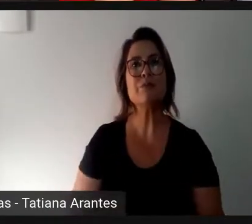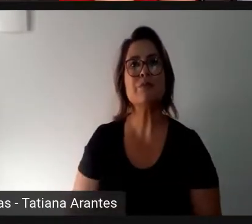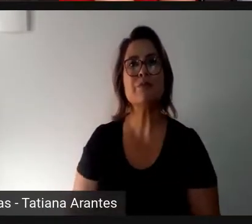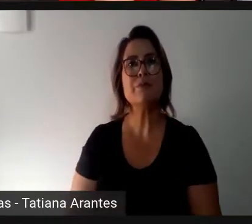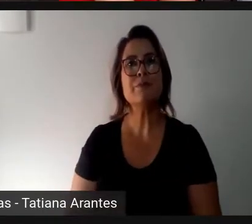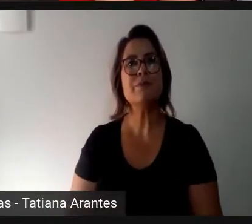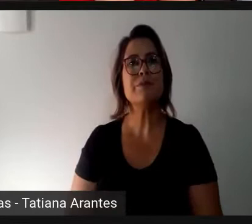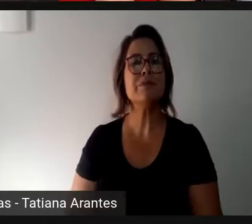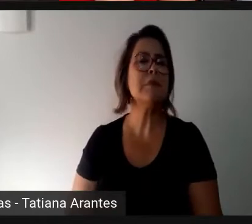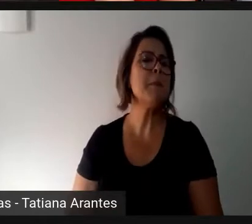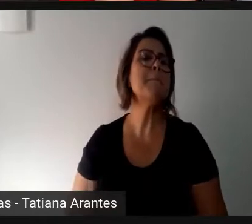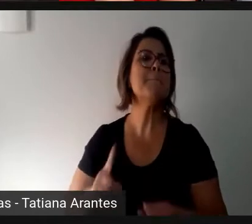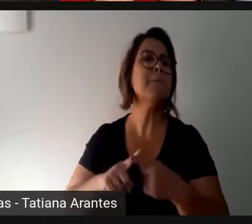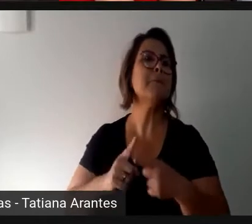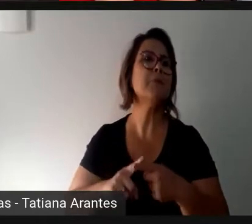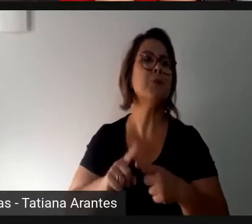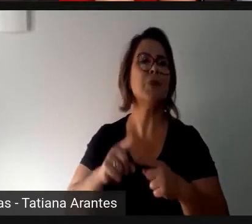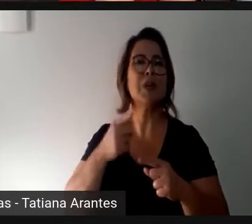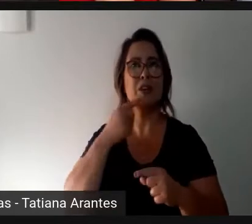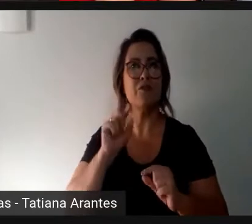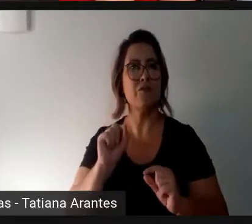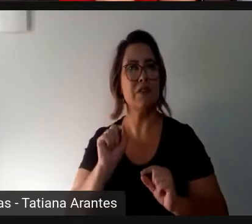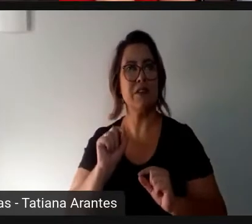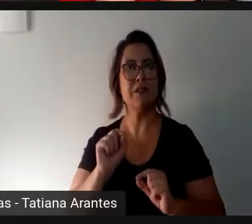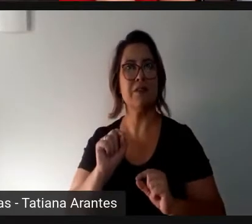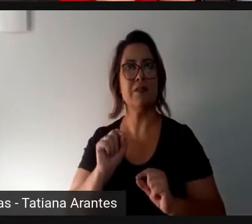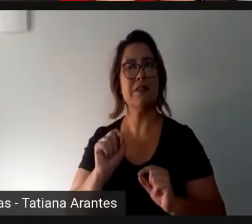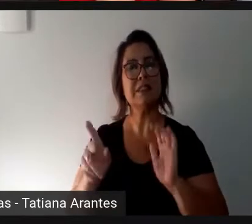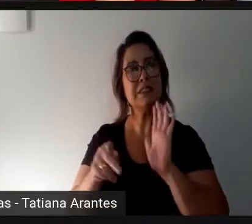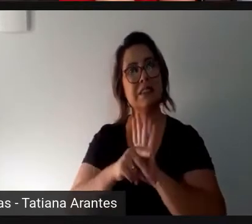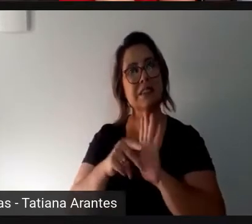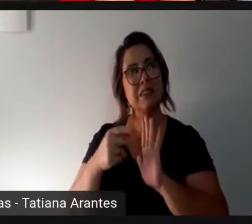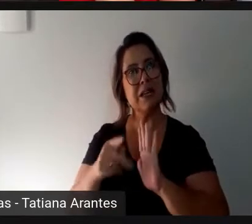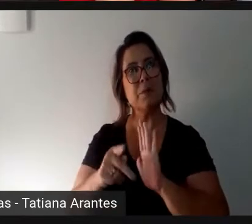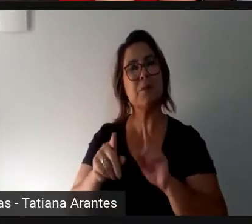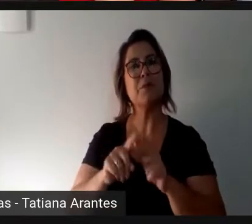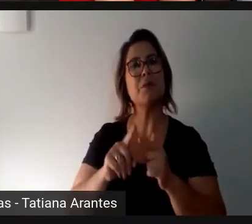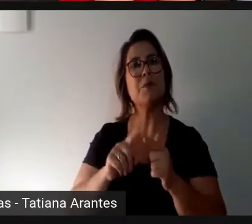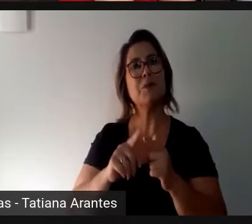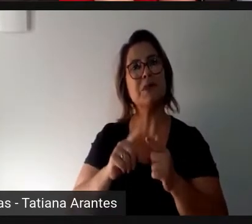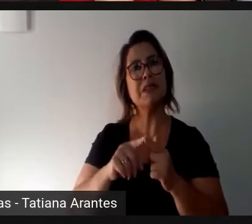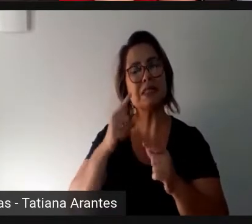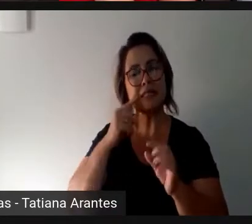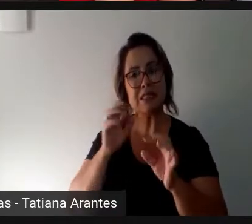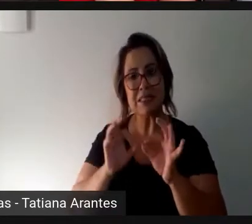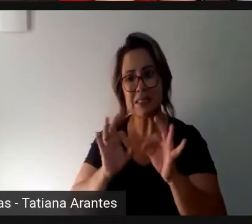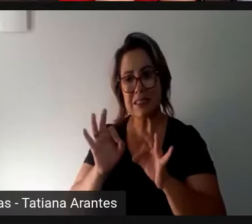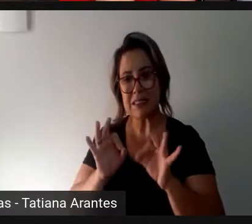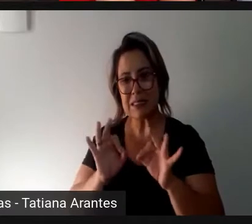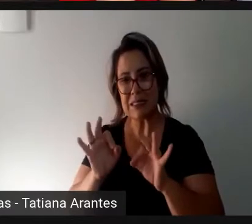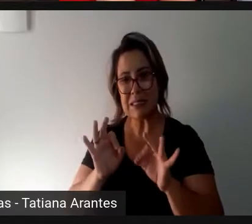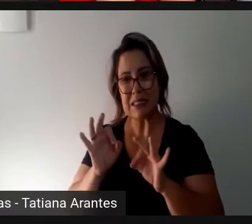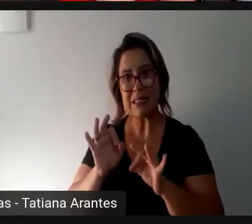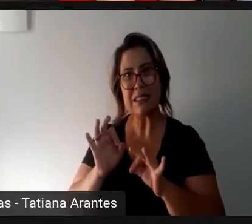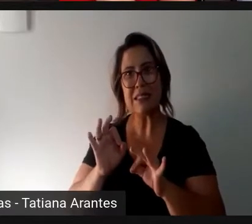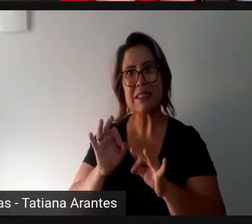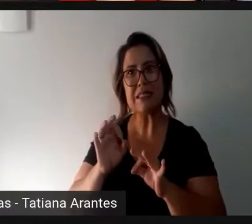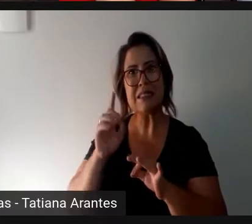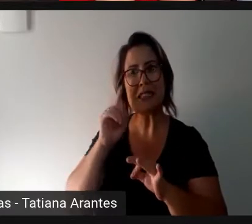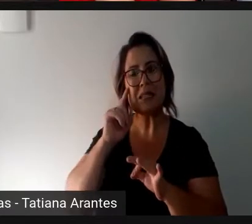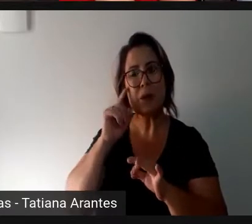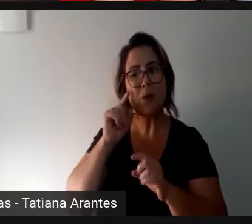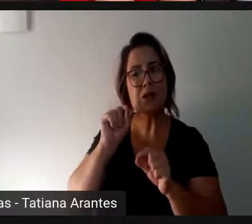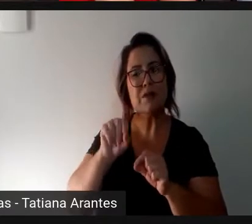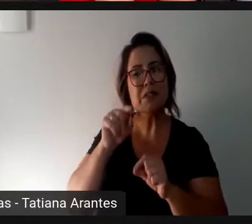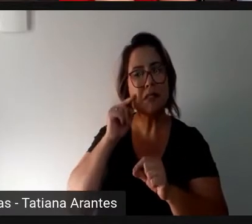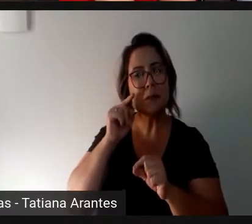eu falo assim? Isso é uma visão stricto sensu. Quanto mais a gente vai colocando a câmera em visão lato sensu, a gente